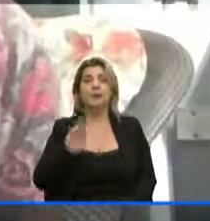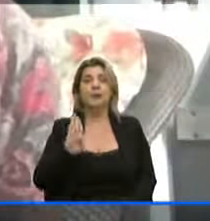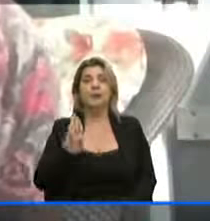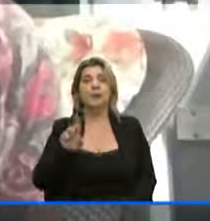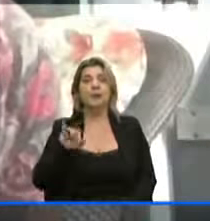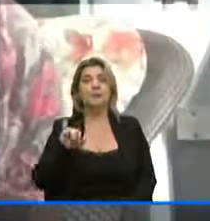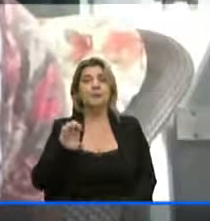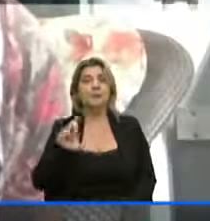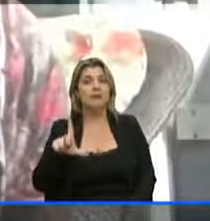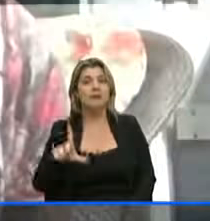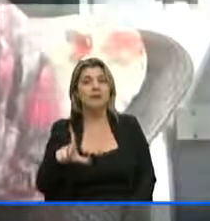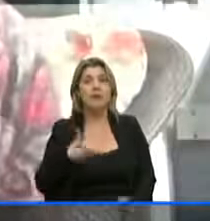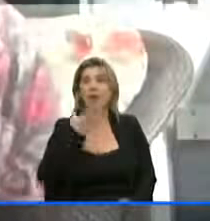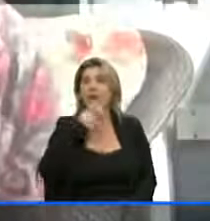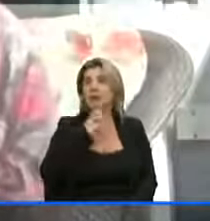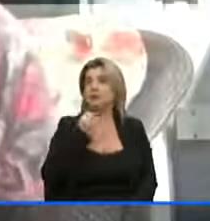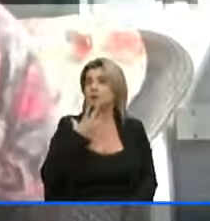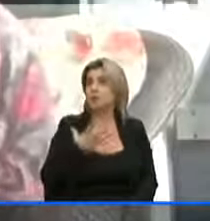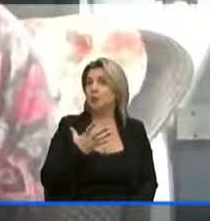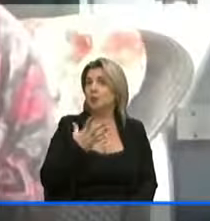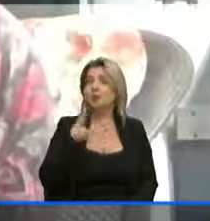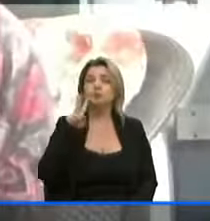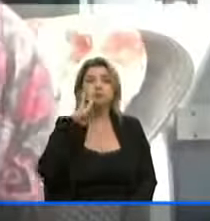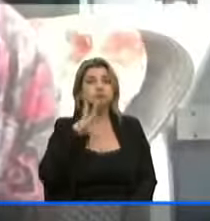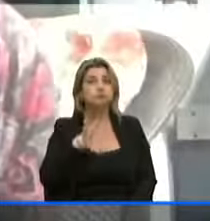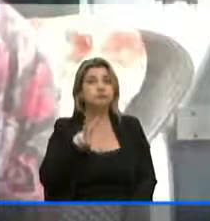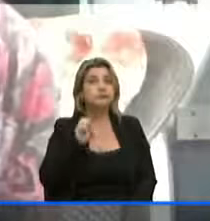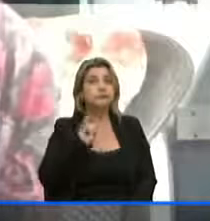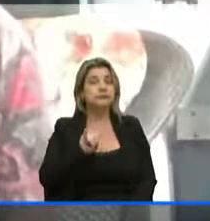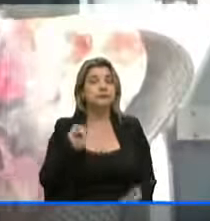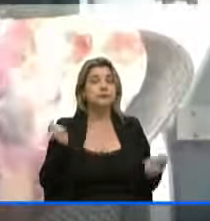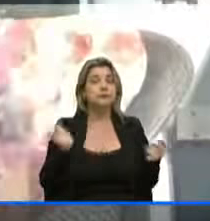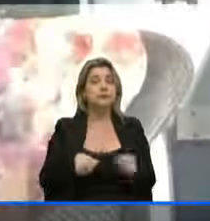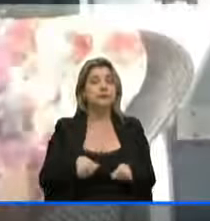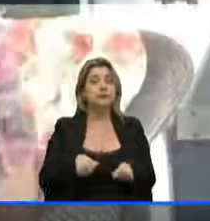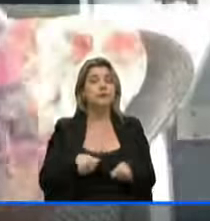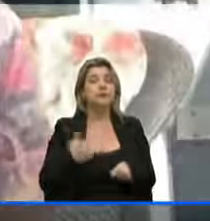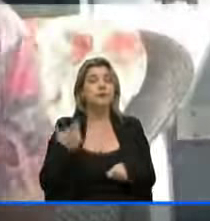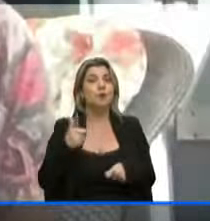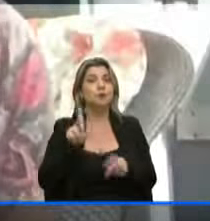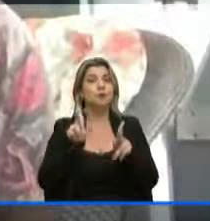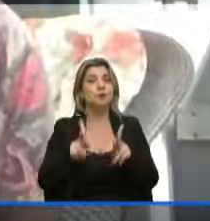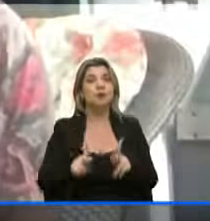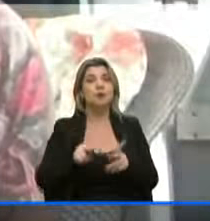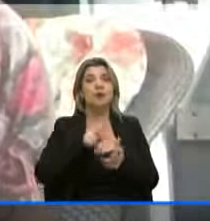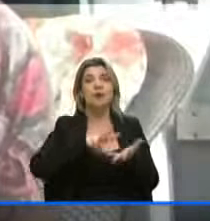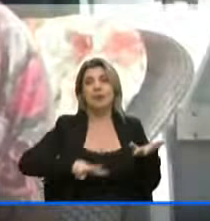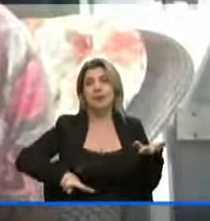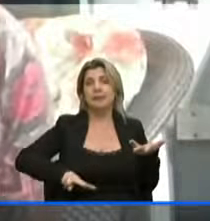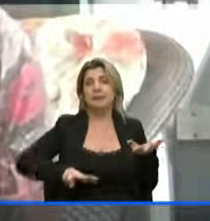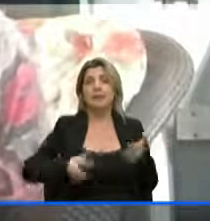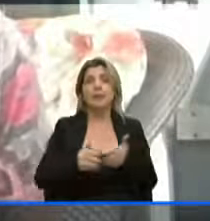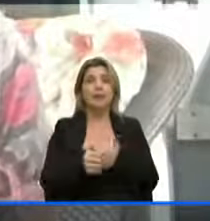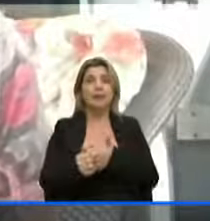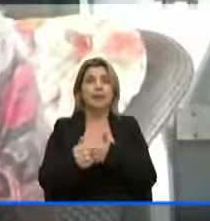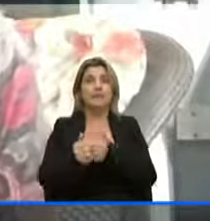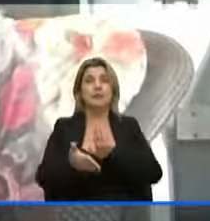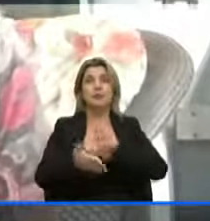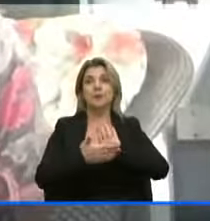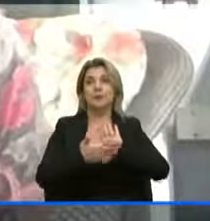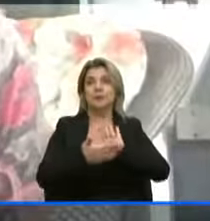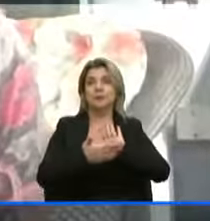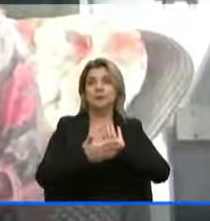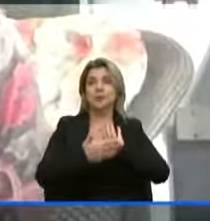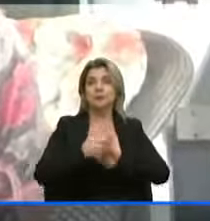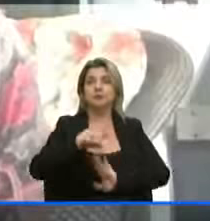gente até verificar isso melhor, né, se é possível. Outro ler, mas eu, então, encaminho a proposta do Fernando